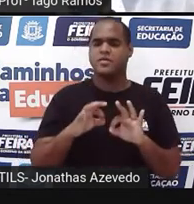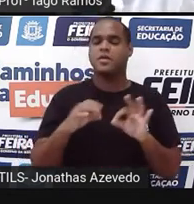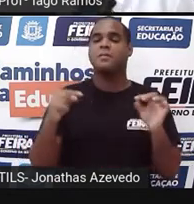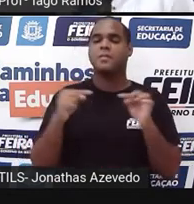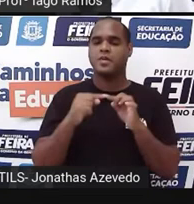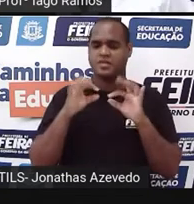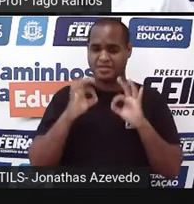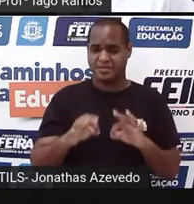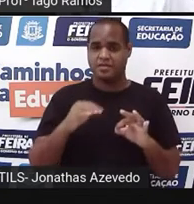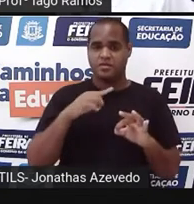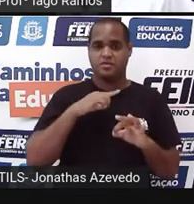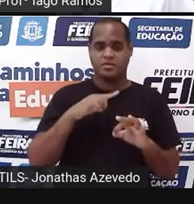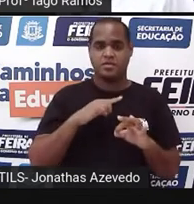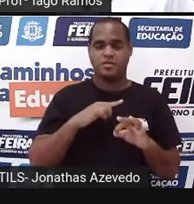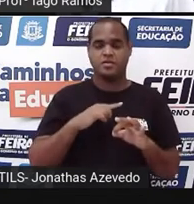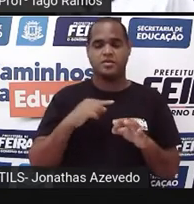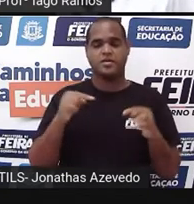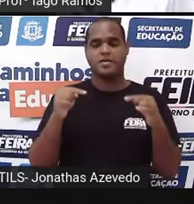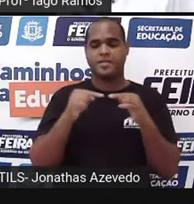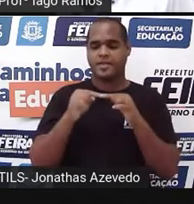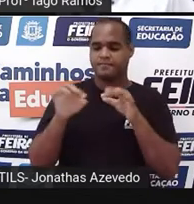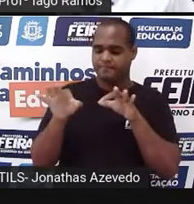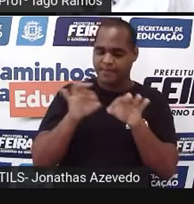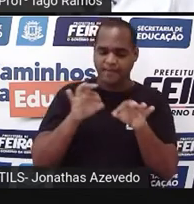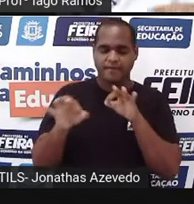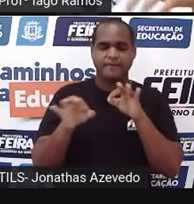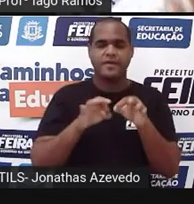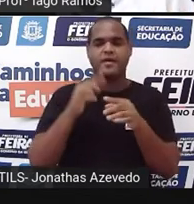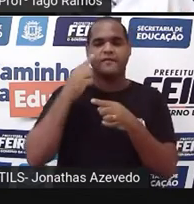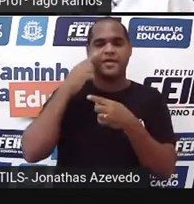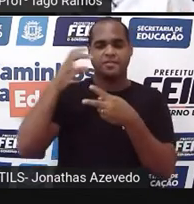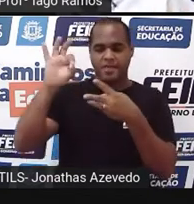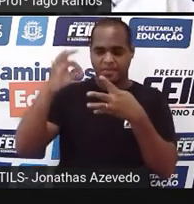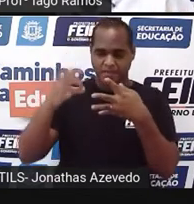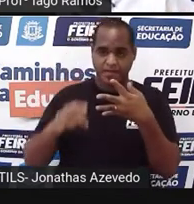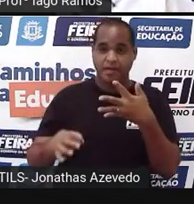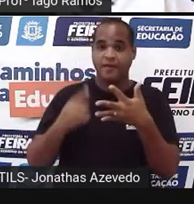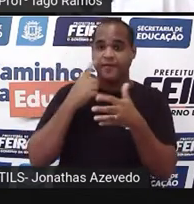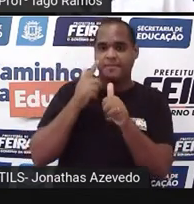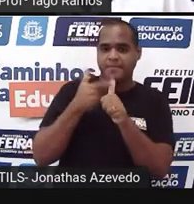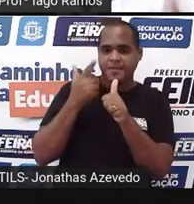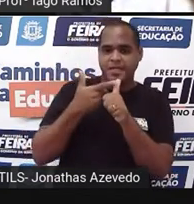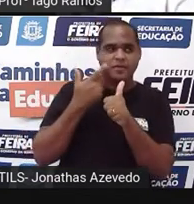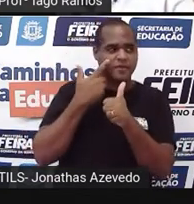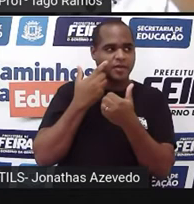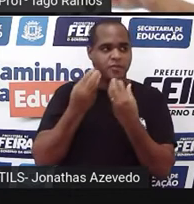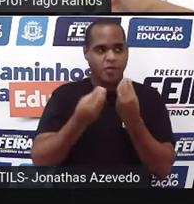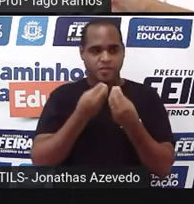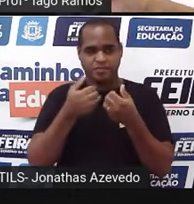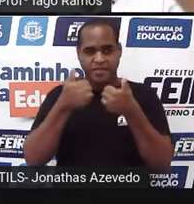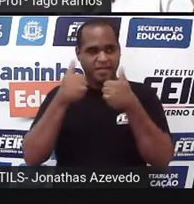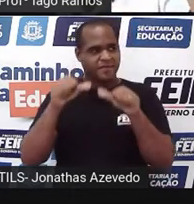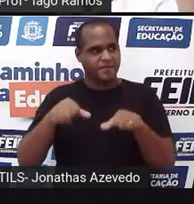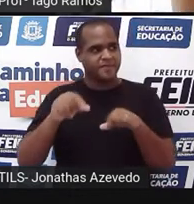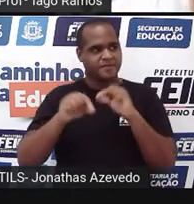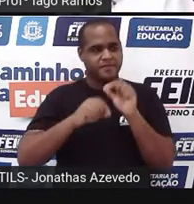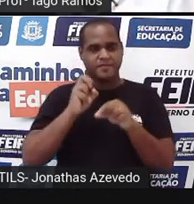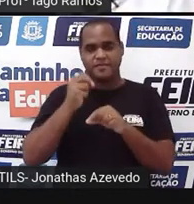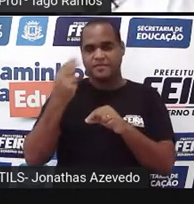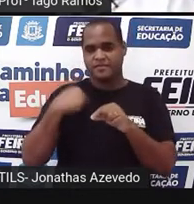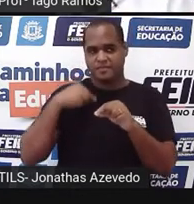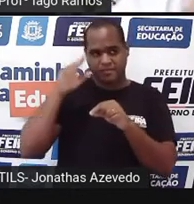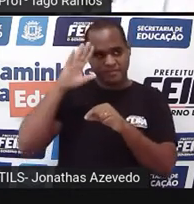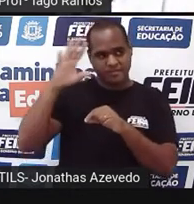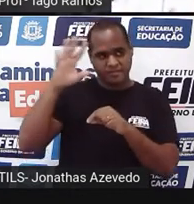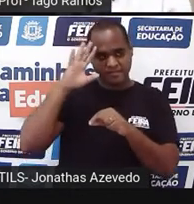é de fato correto é a fase da verificação então a gente rever o que a gente fez ou a gente pensa em outra